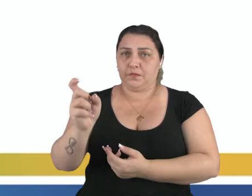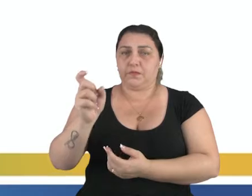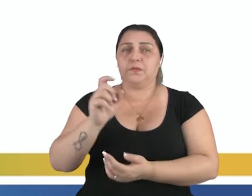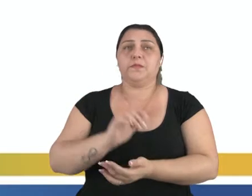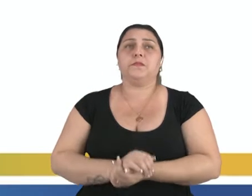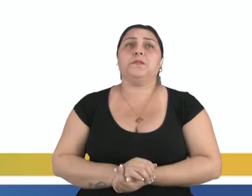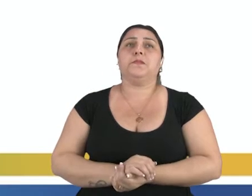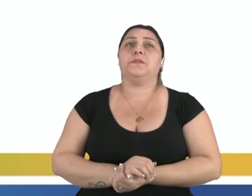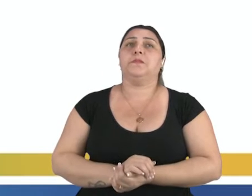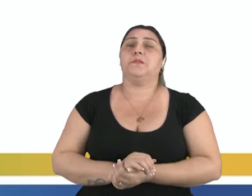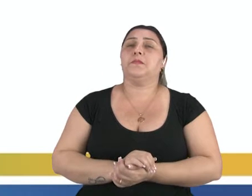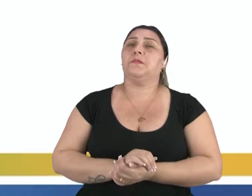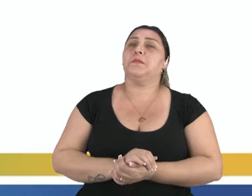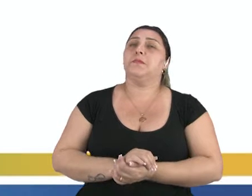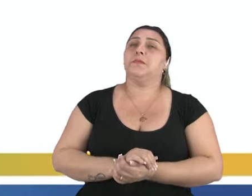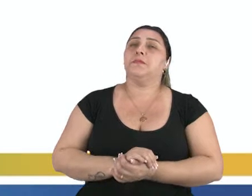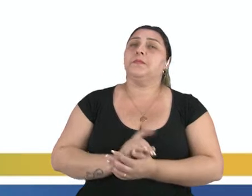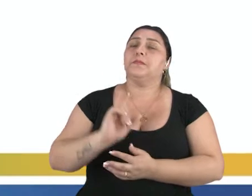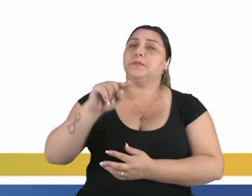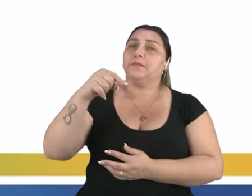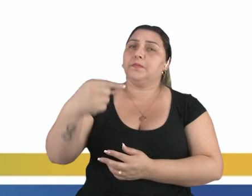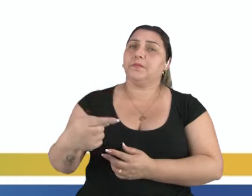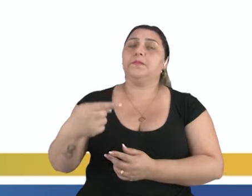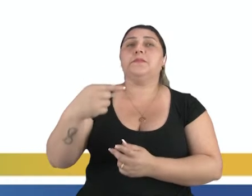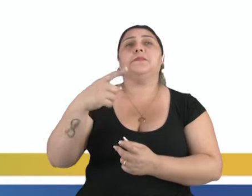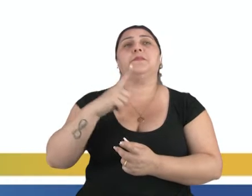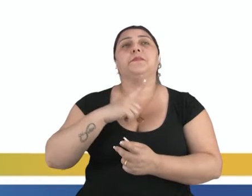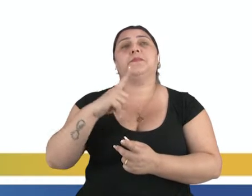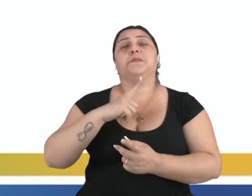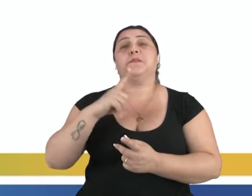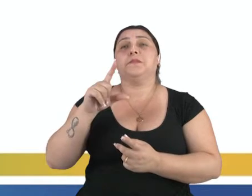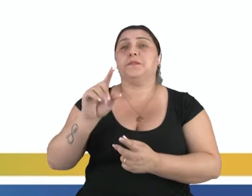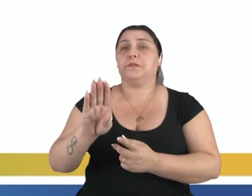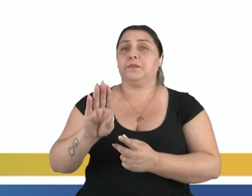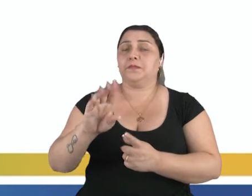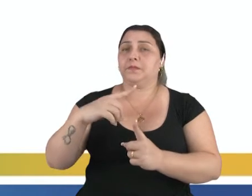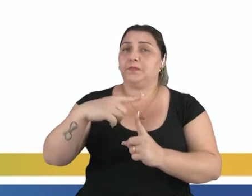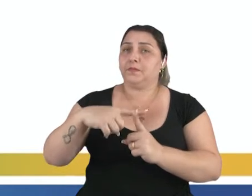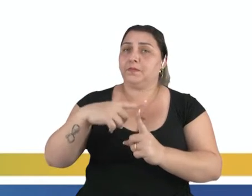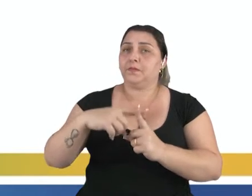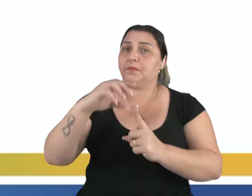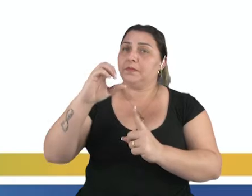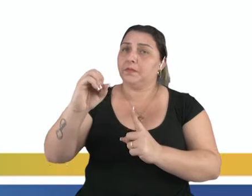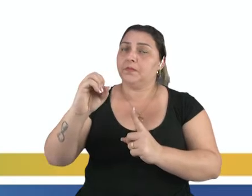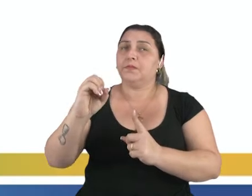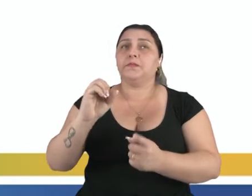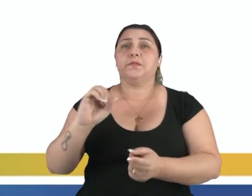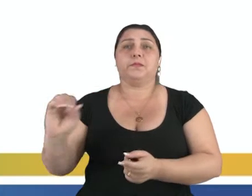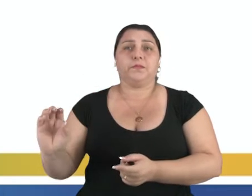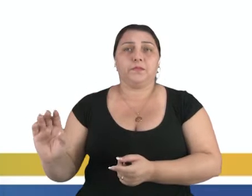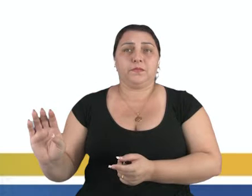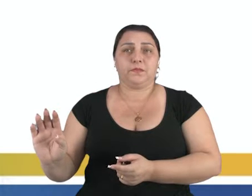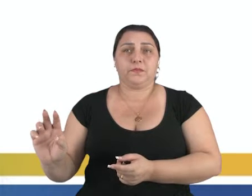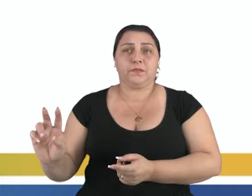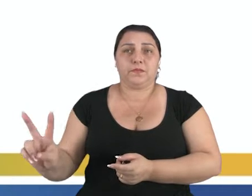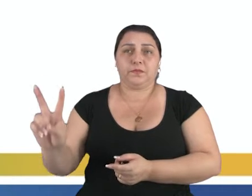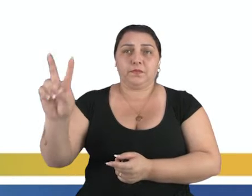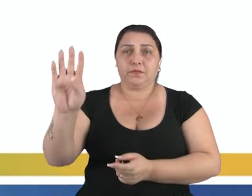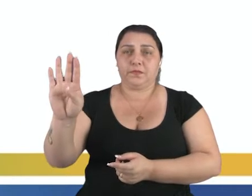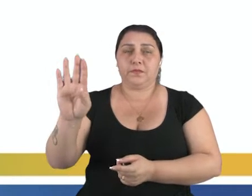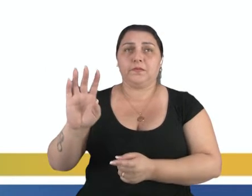o valor mais 0. Mas aí, como não há necessidade de o 0